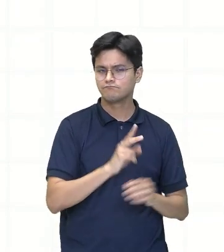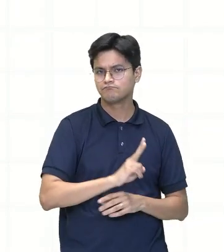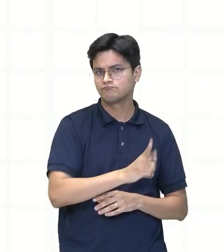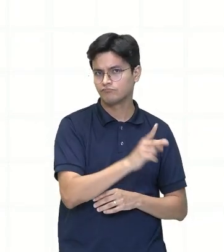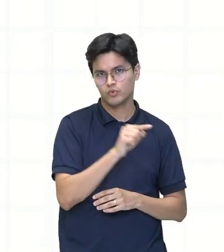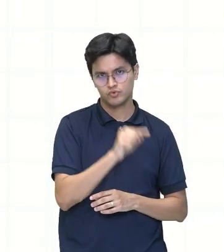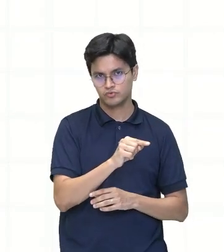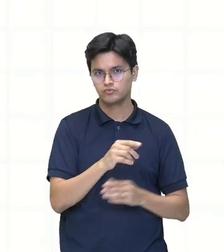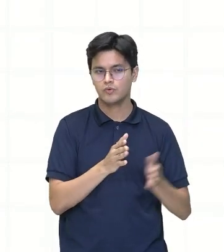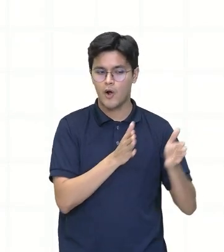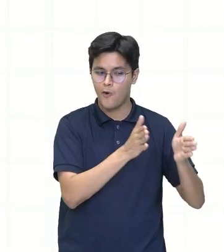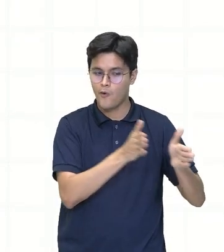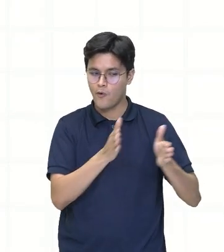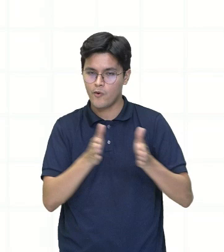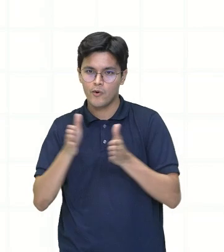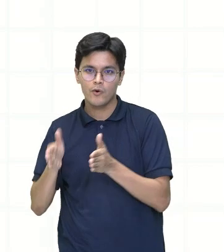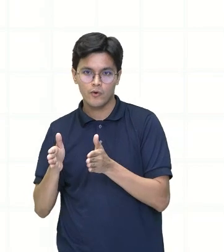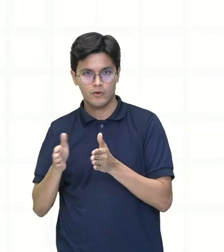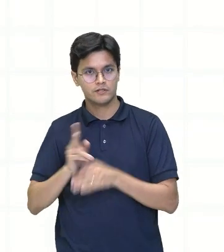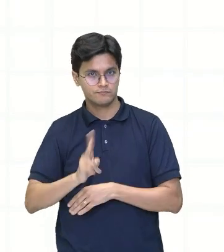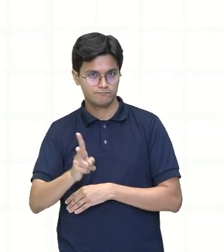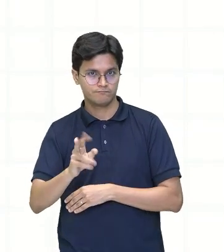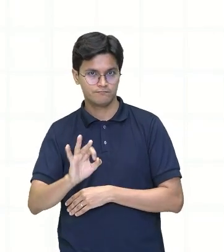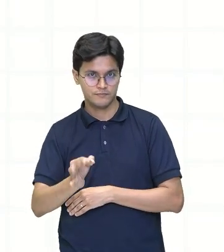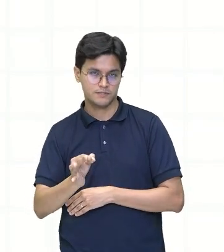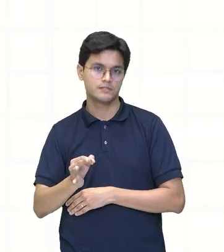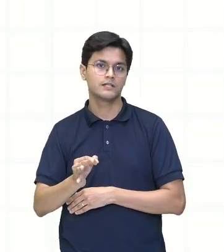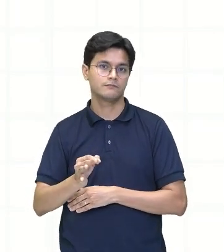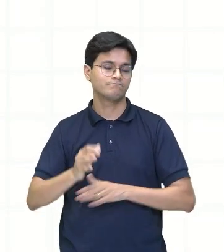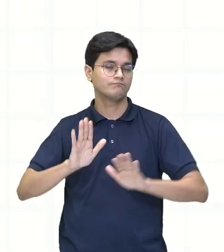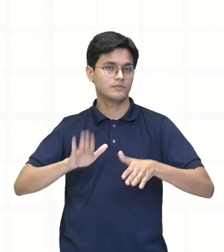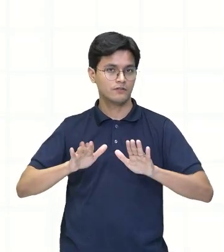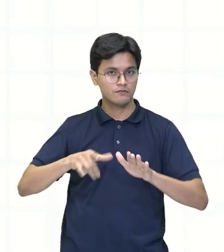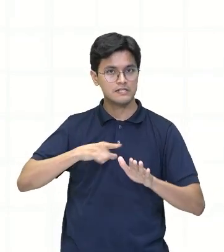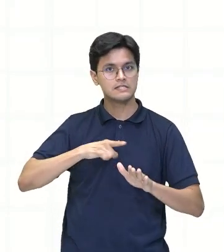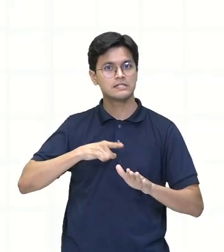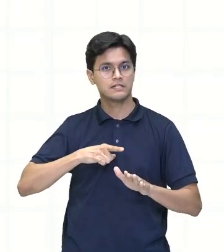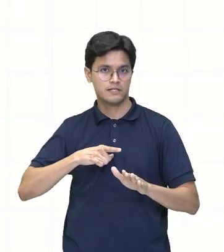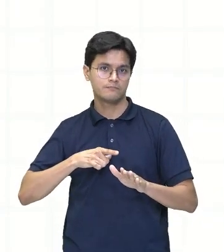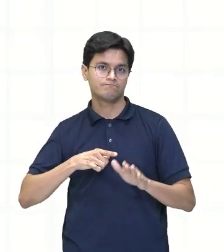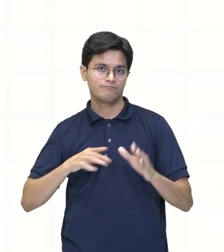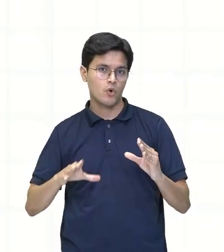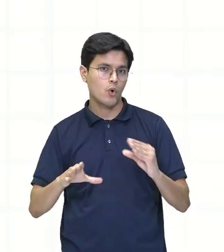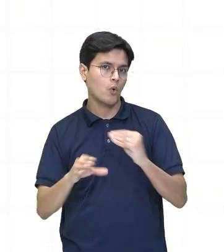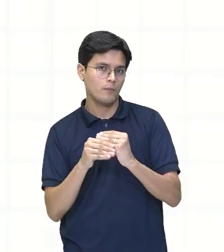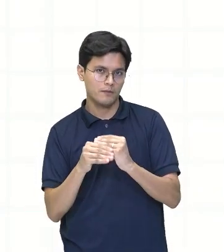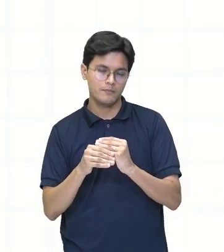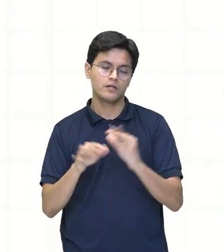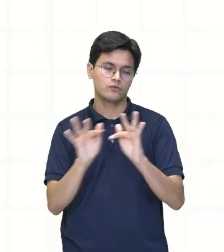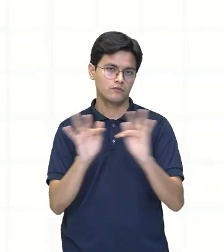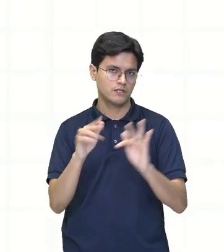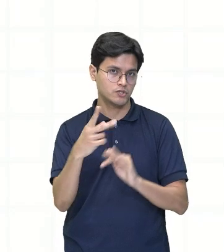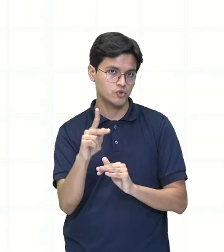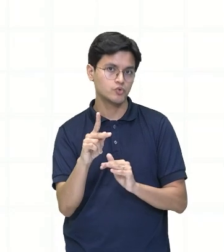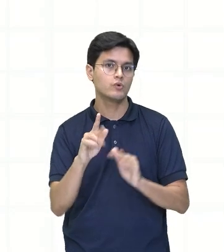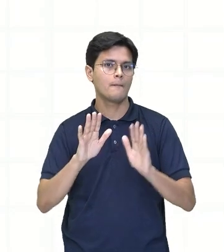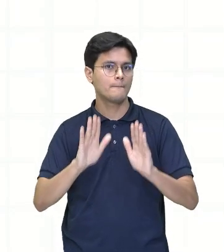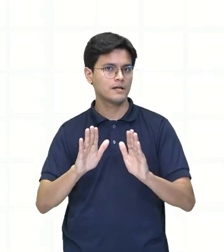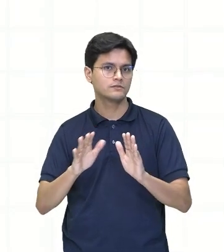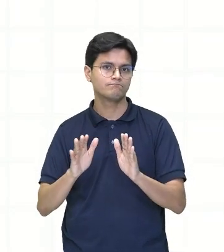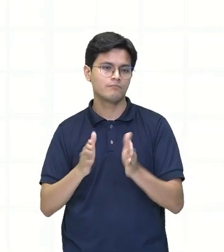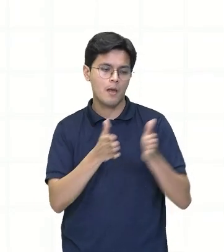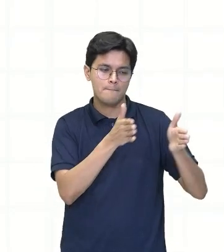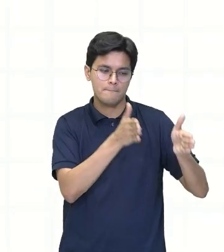só o camping. Pode ser que na sua frase tenha o resto, né? O complemento. Então você segue, tá? Então aqui é o verbo